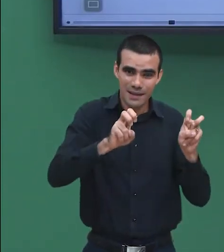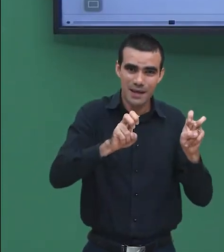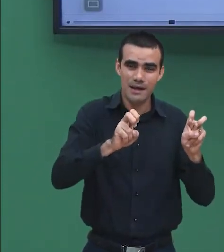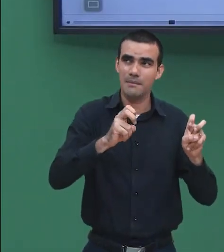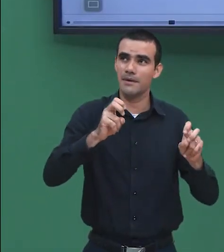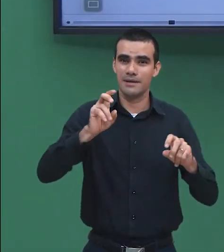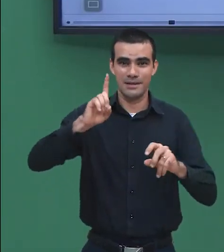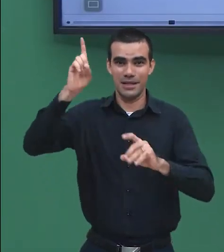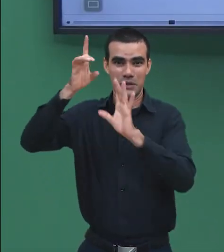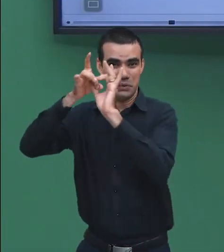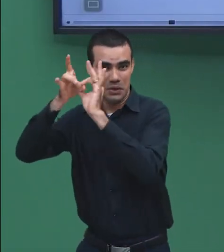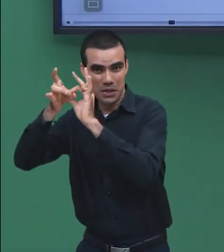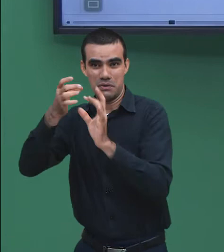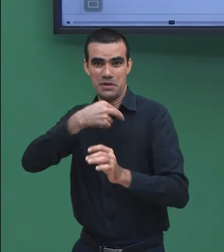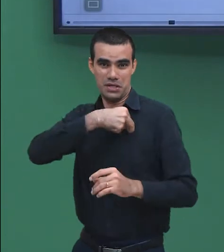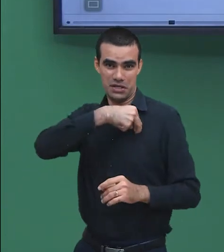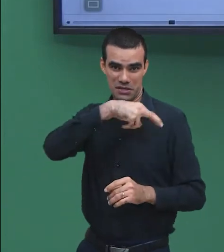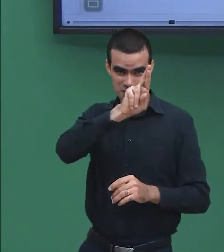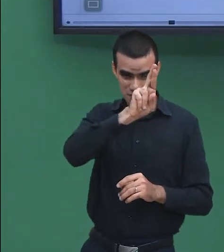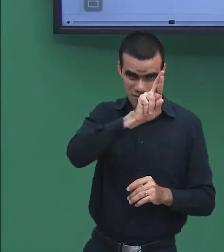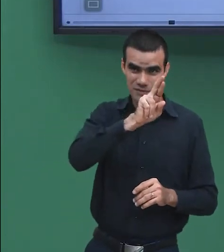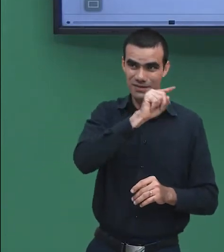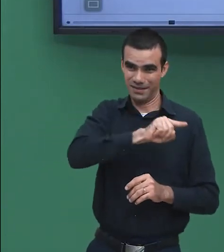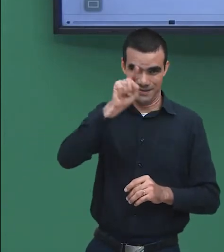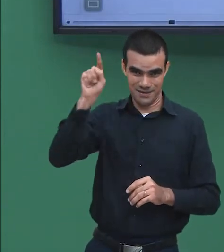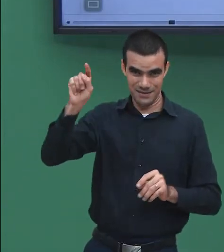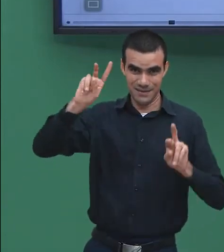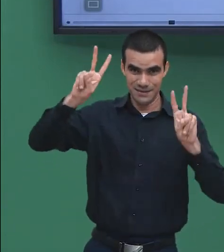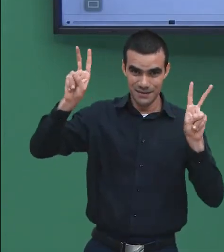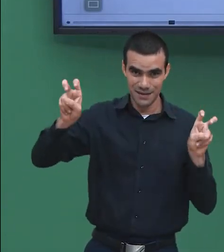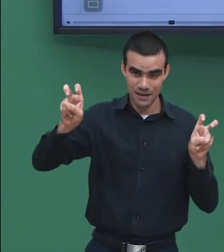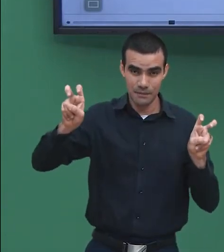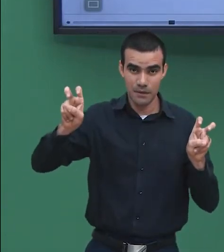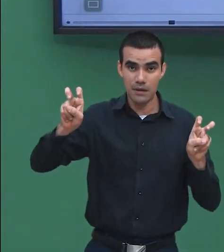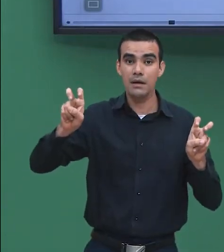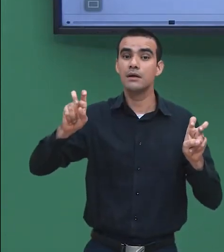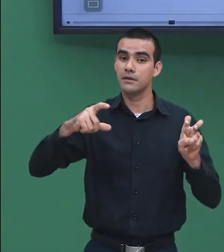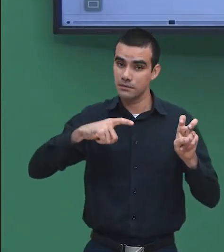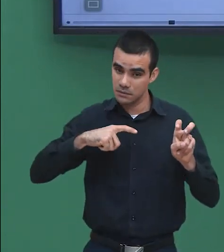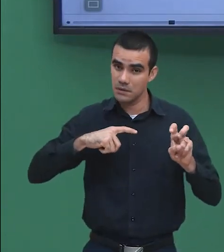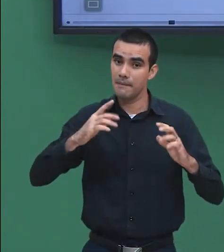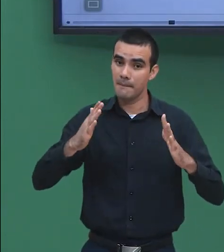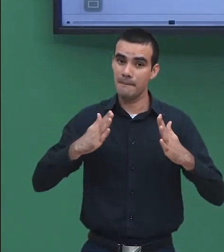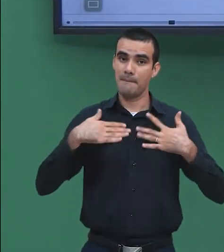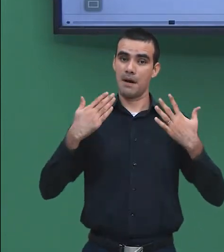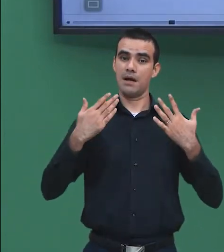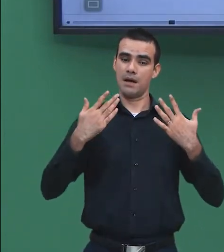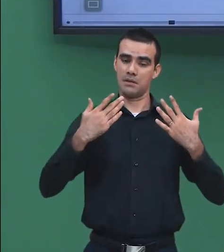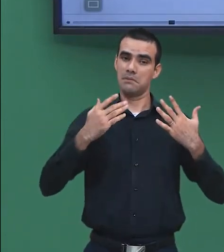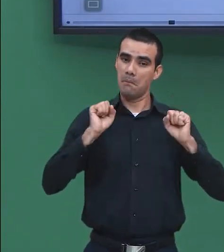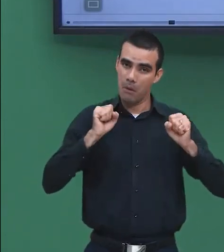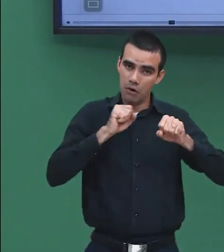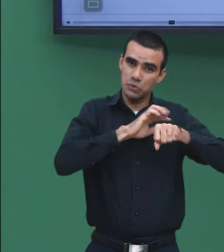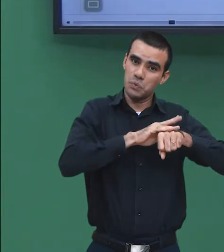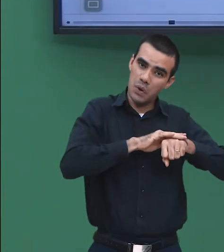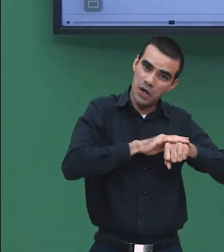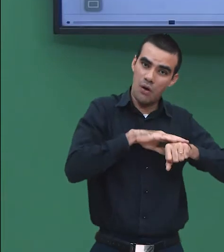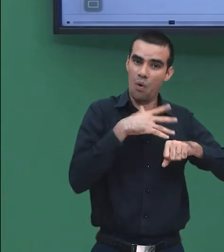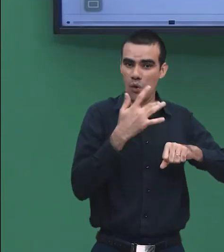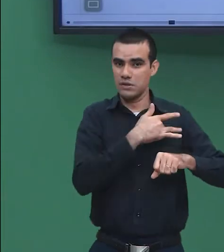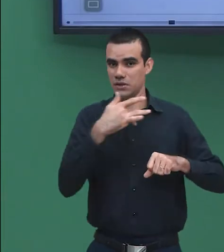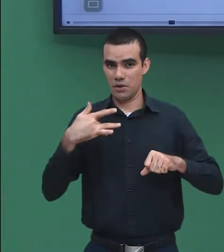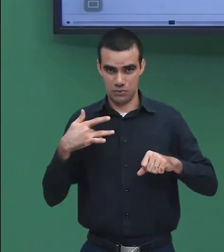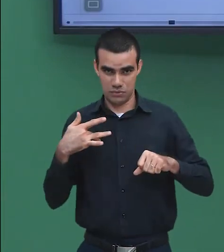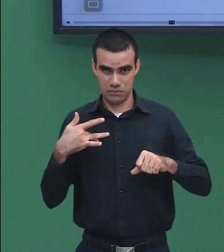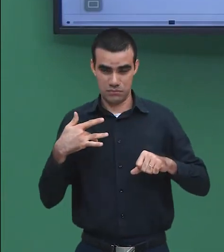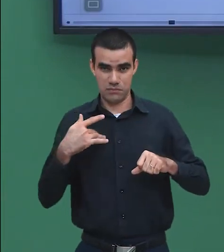temática espiritualidade e religiosidade, como nós já dizemos, elas têm um impacto nas condições de doença e saúde, na qualidade